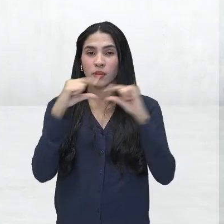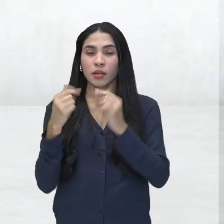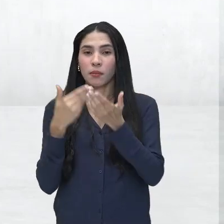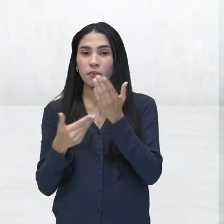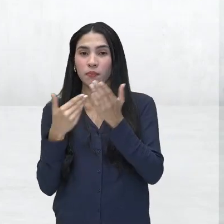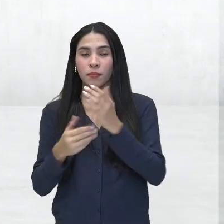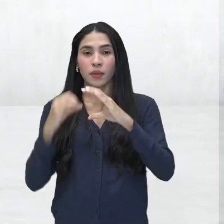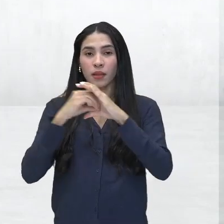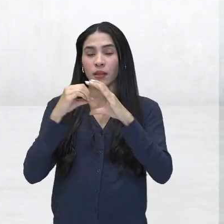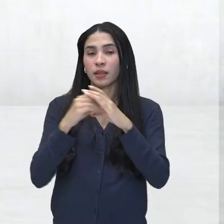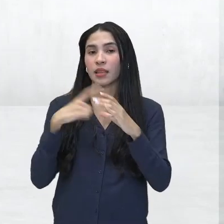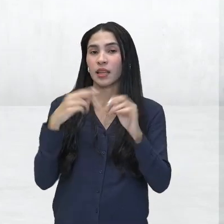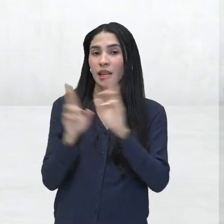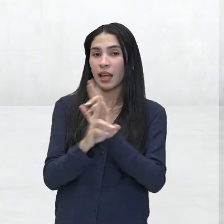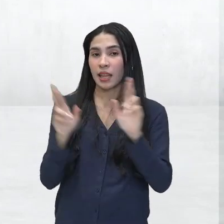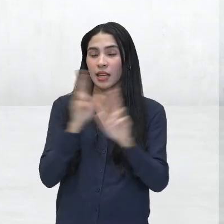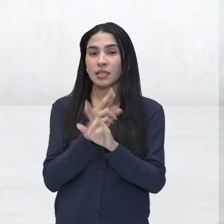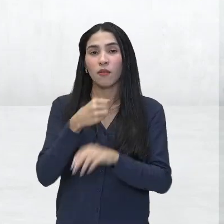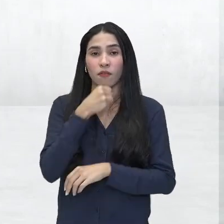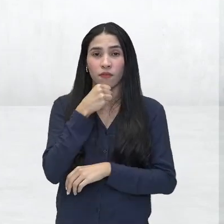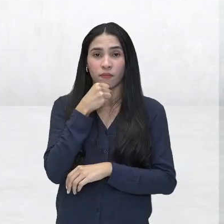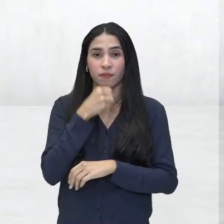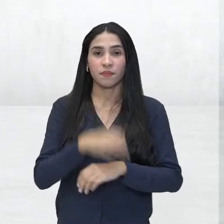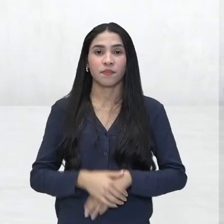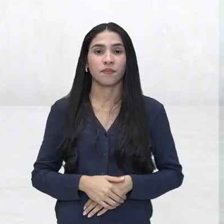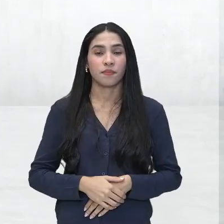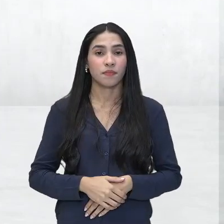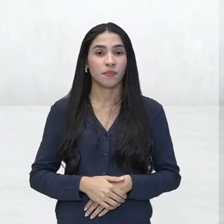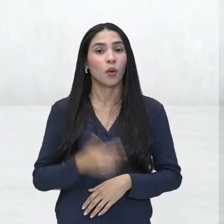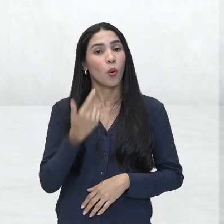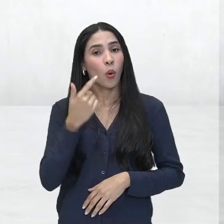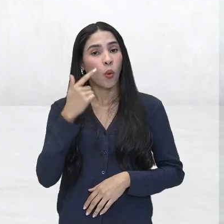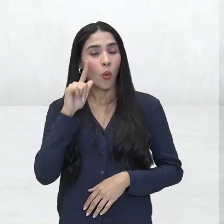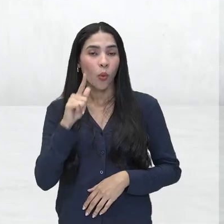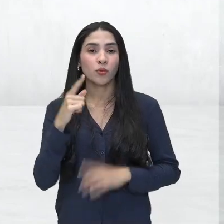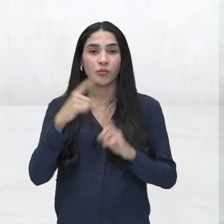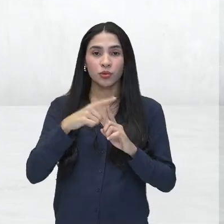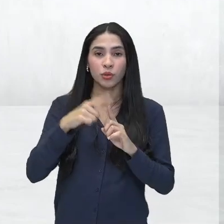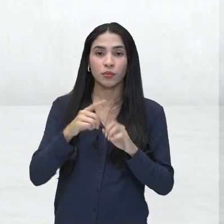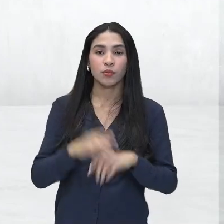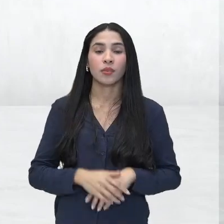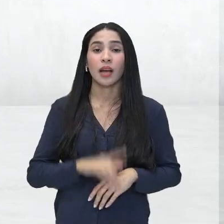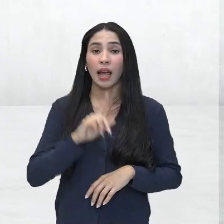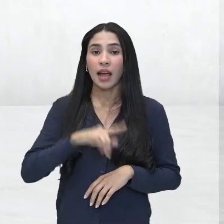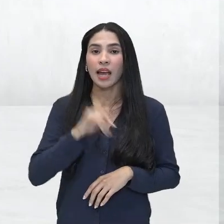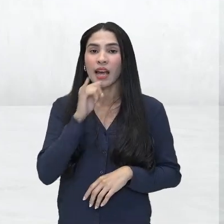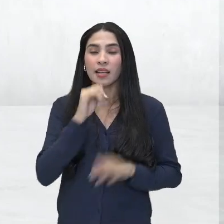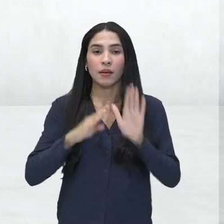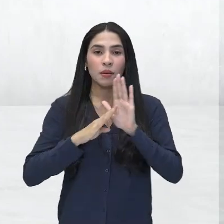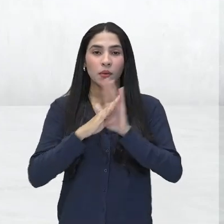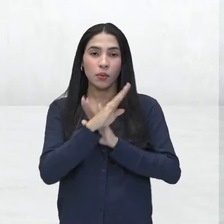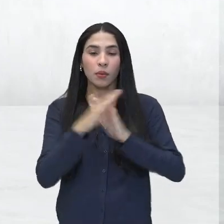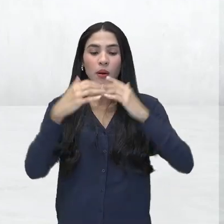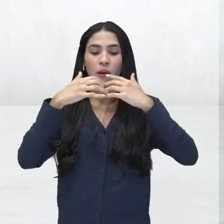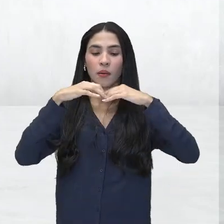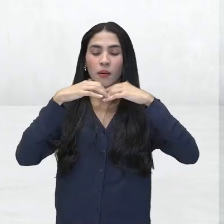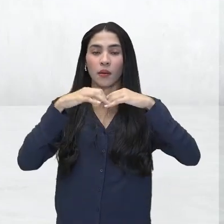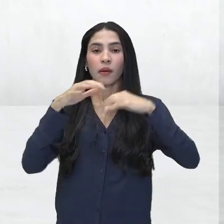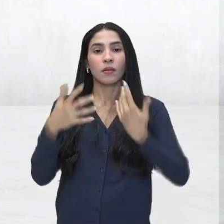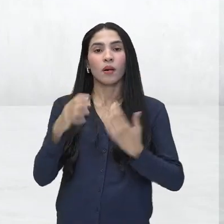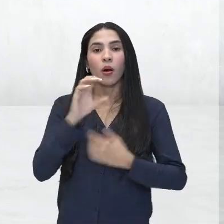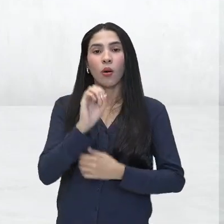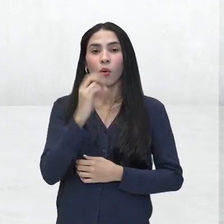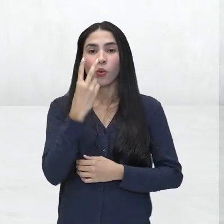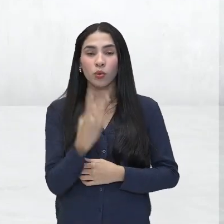celular relacionada ao envelhecimento. Outro benefício é o aumento de oxigênio no cérebro, o